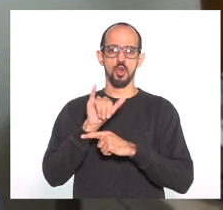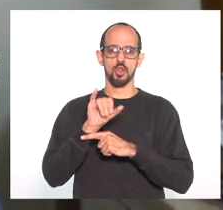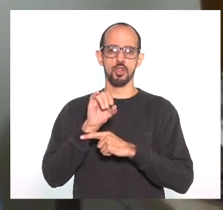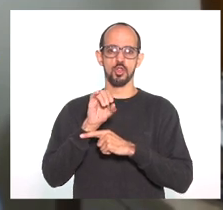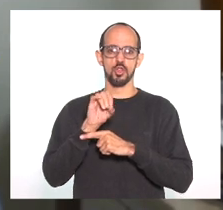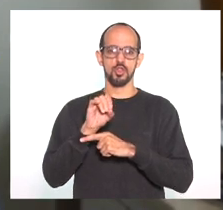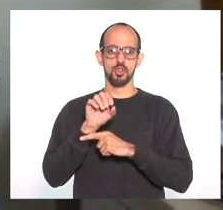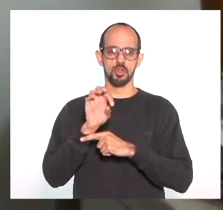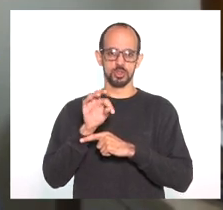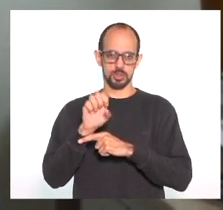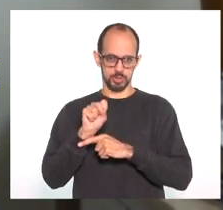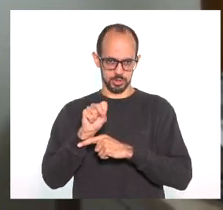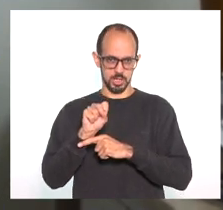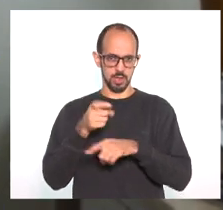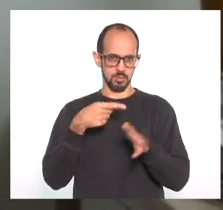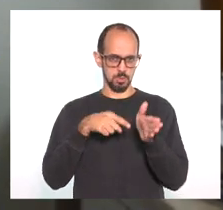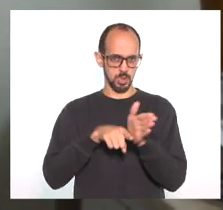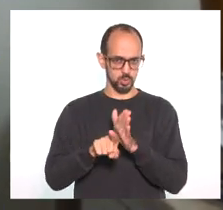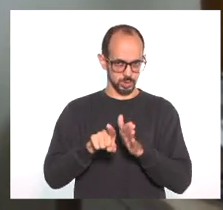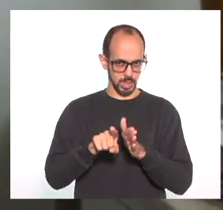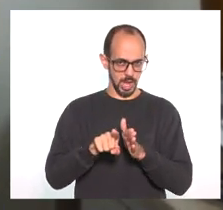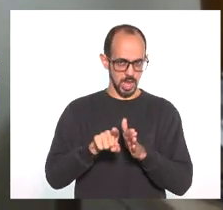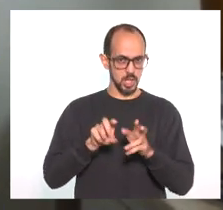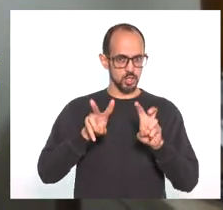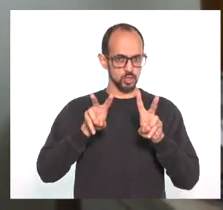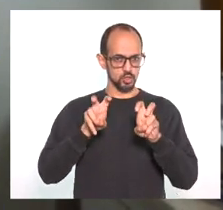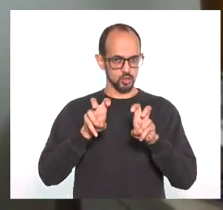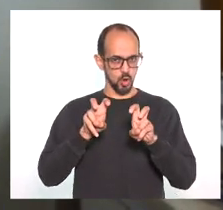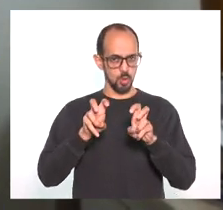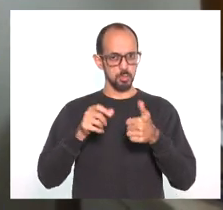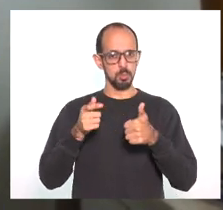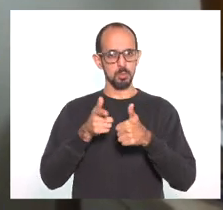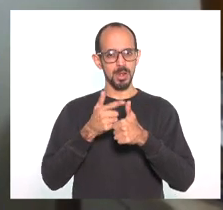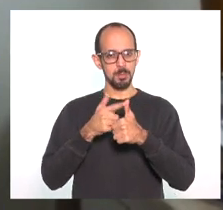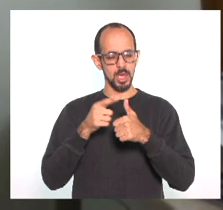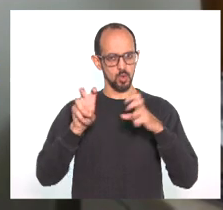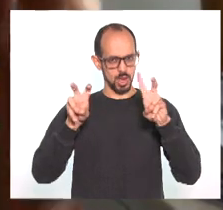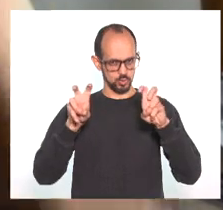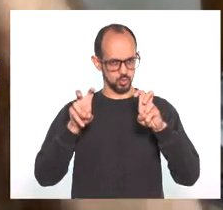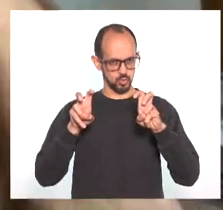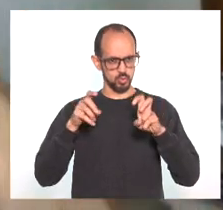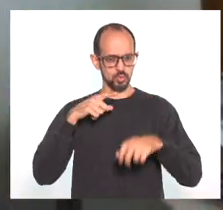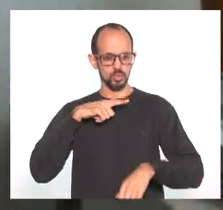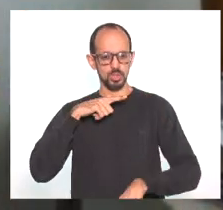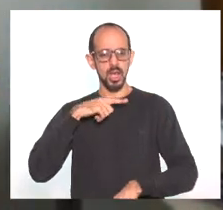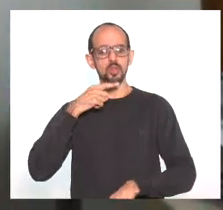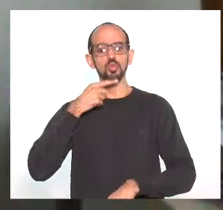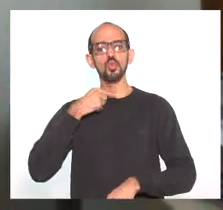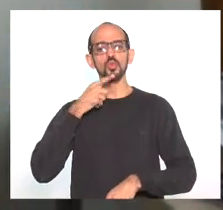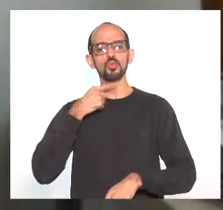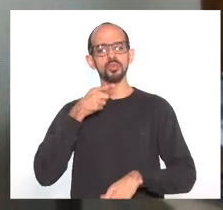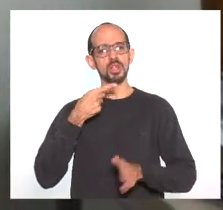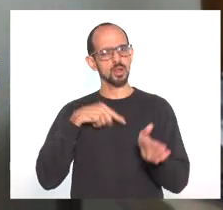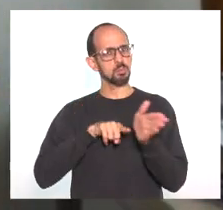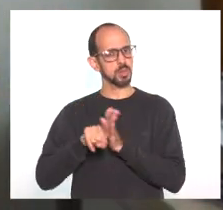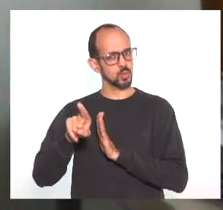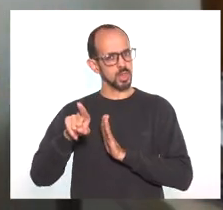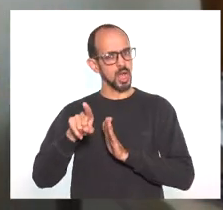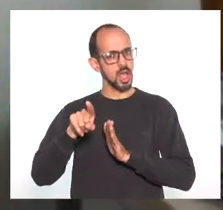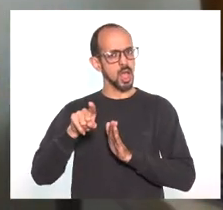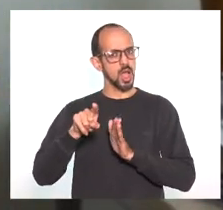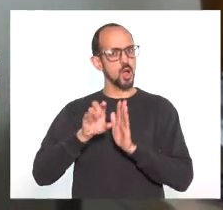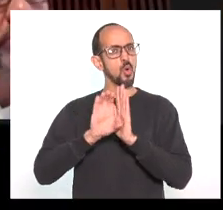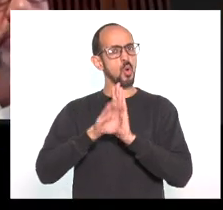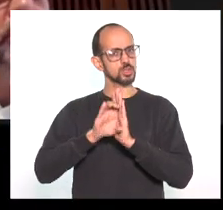o ponto 1 das preliminares. Há alguma questão levantada? Foi meras definições, não tem nada novo aí.